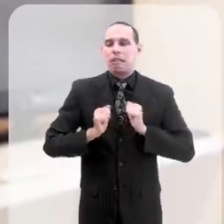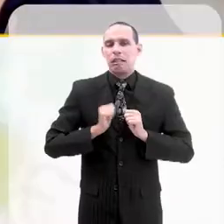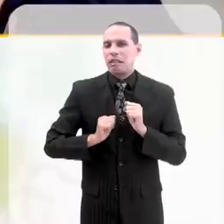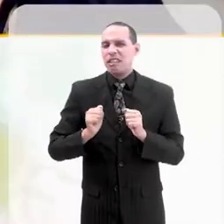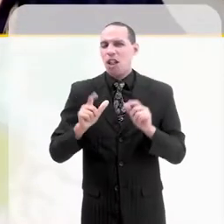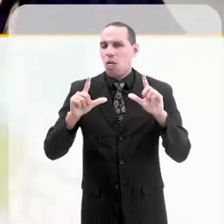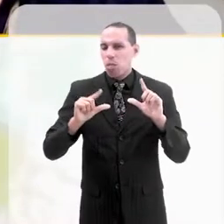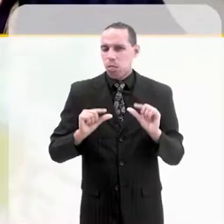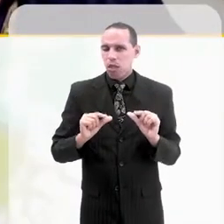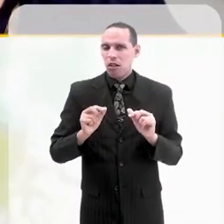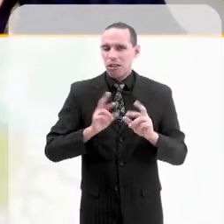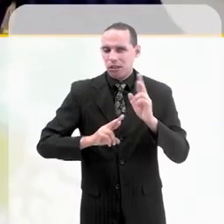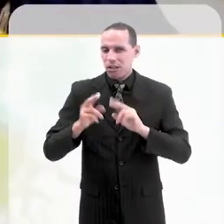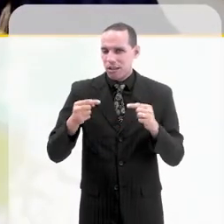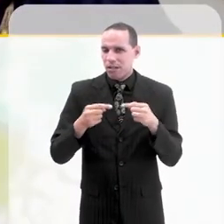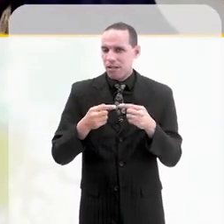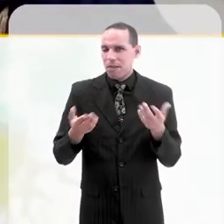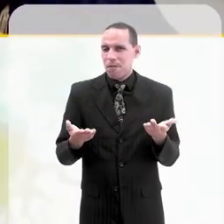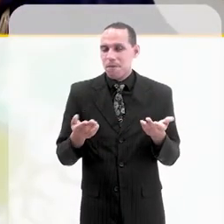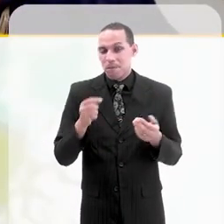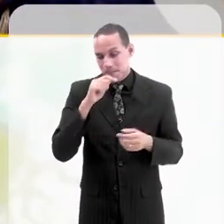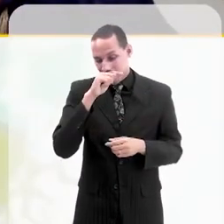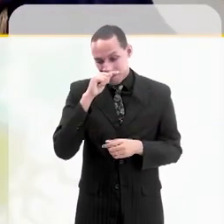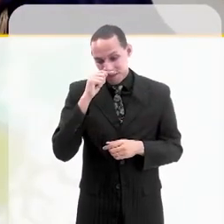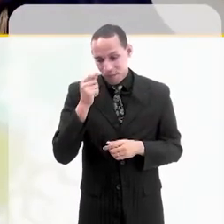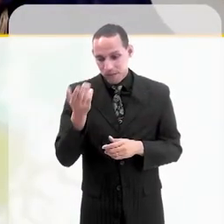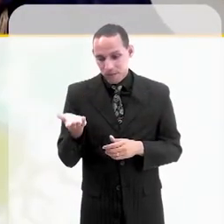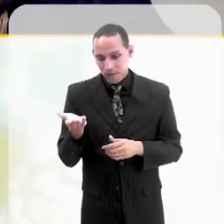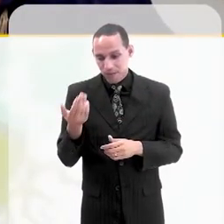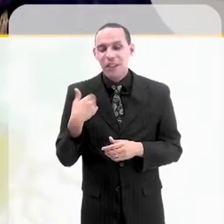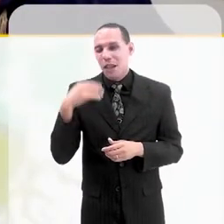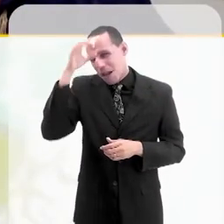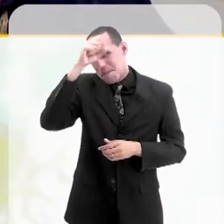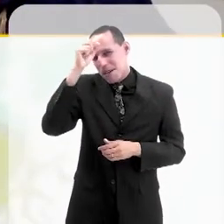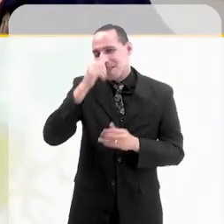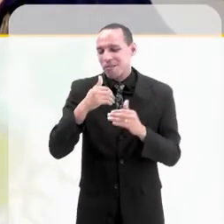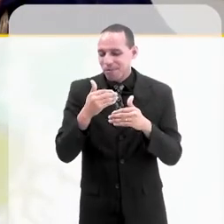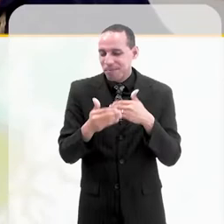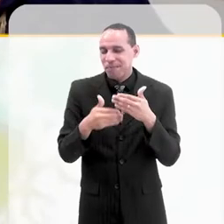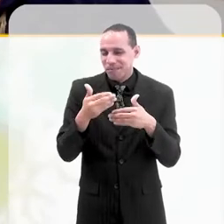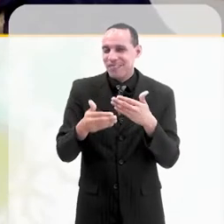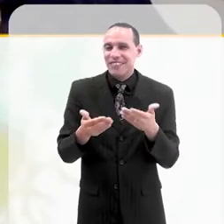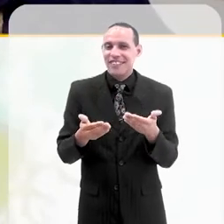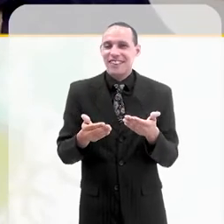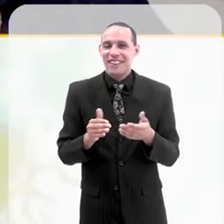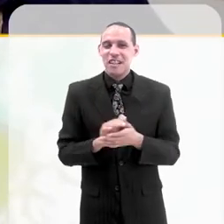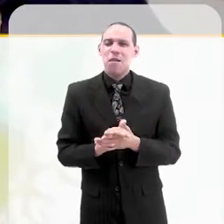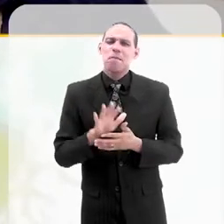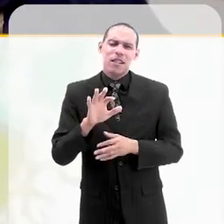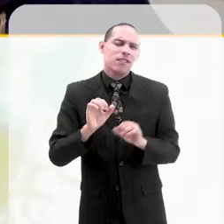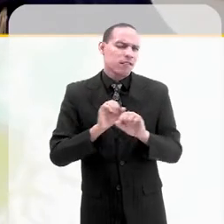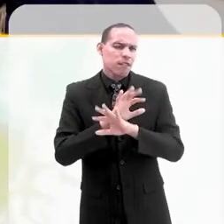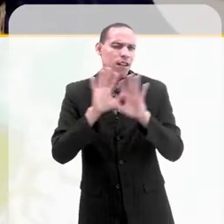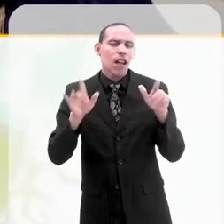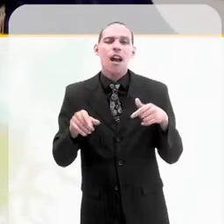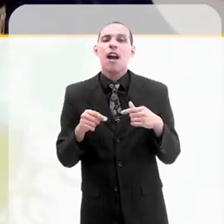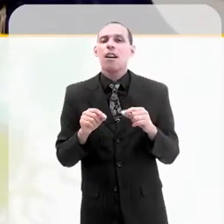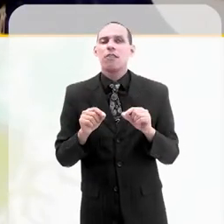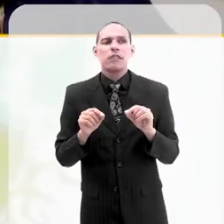relacionamentos. Acho que eu ainda estou aprendendo, tá? Mas sem dúvida, sem